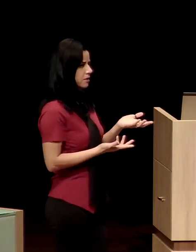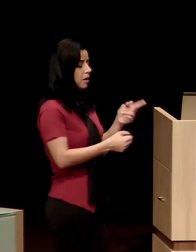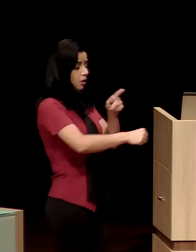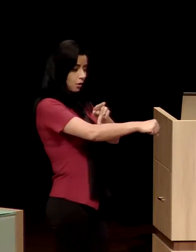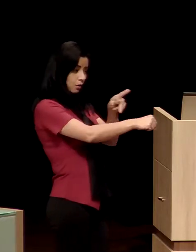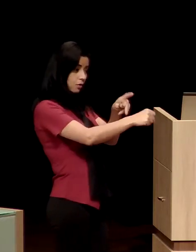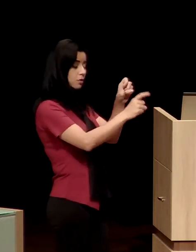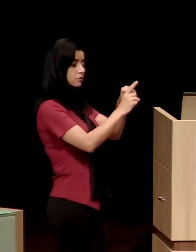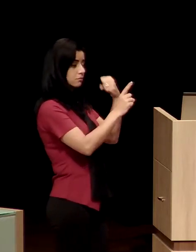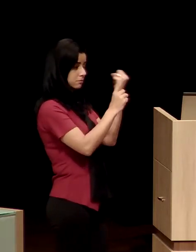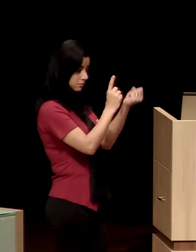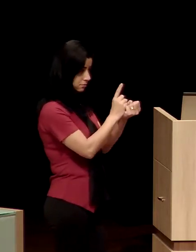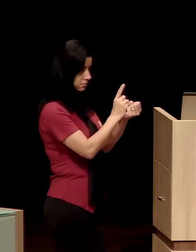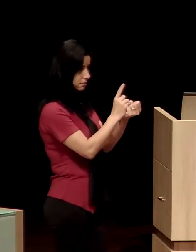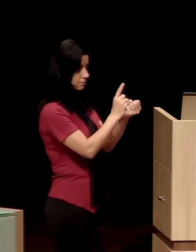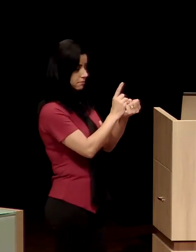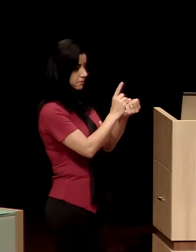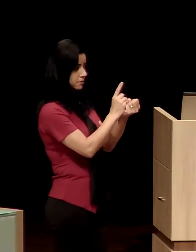pedagogia social